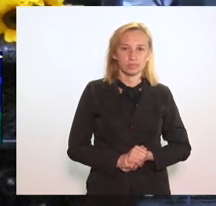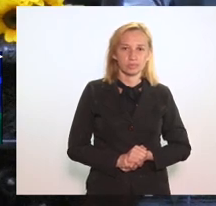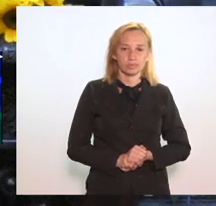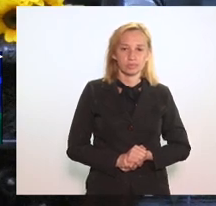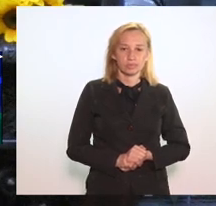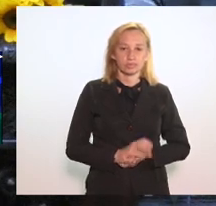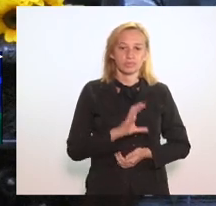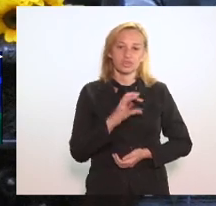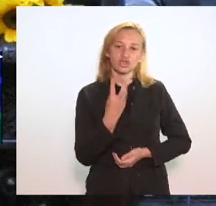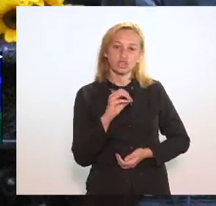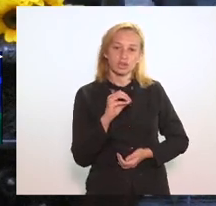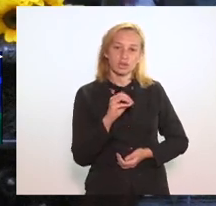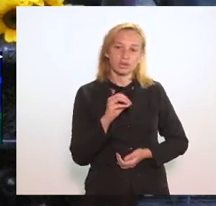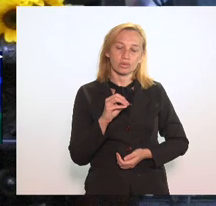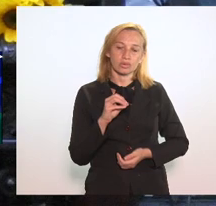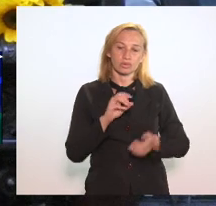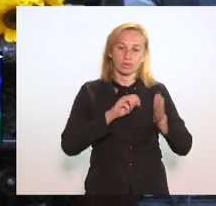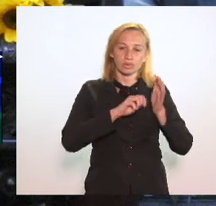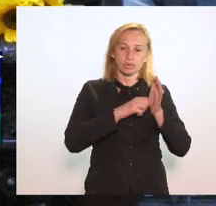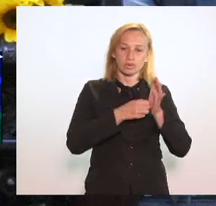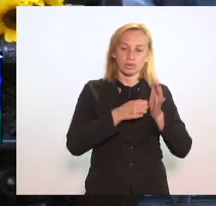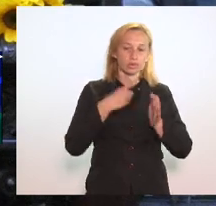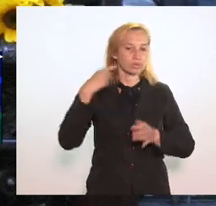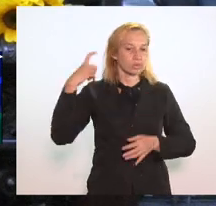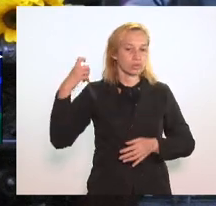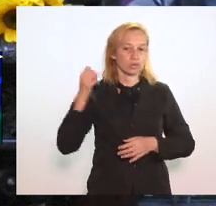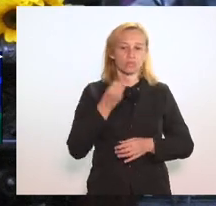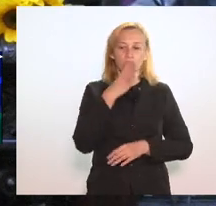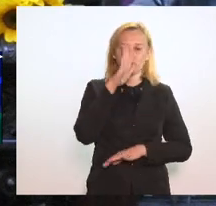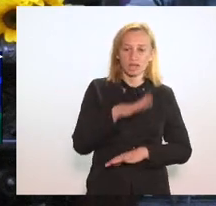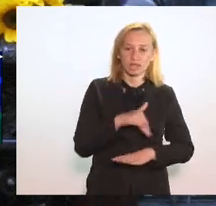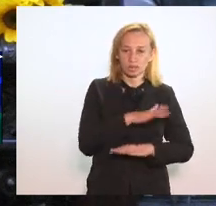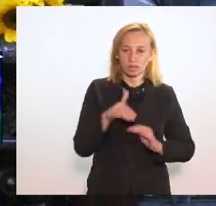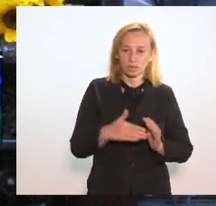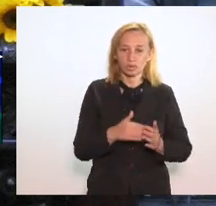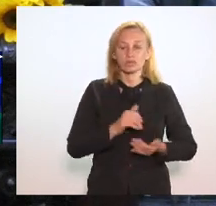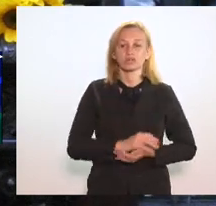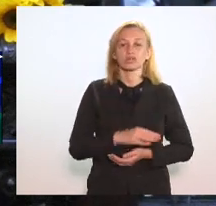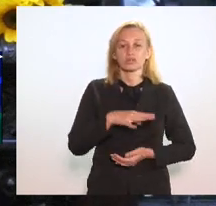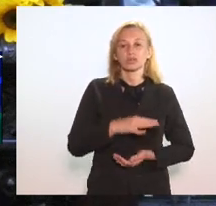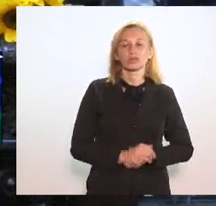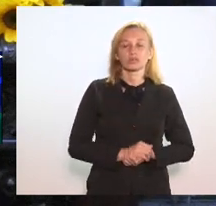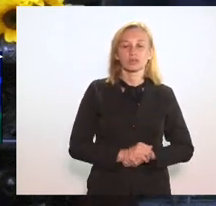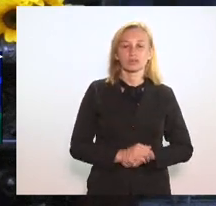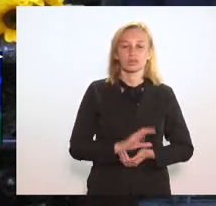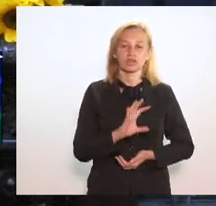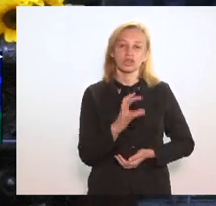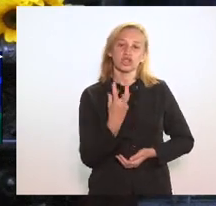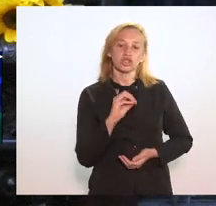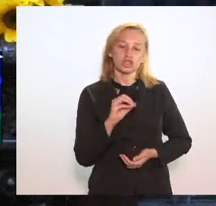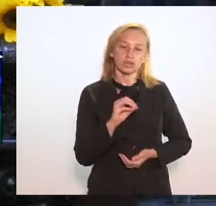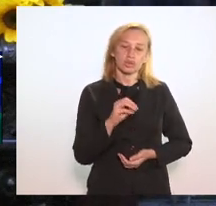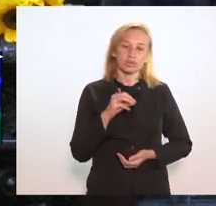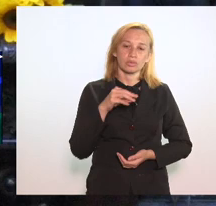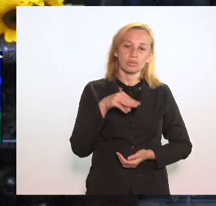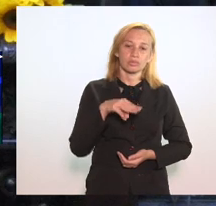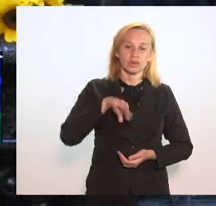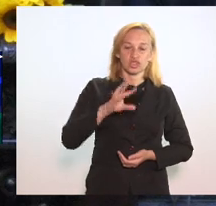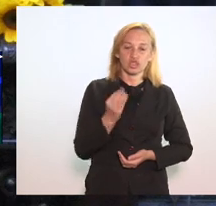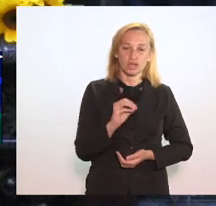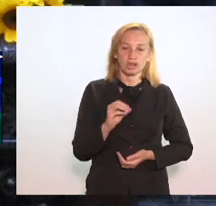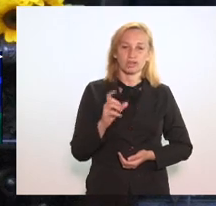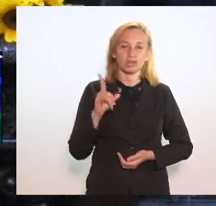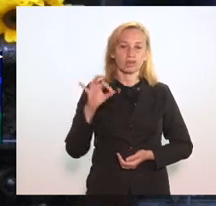fiquei para o microfone aberto Boa tarde Boa tarde tipo Machado deodalto